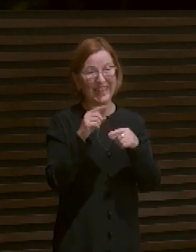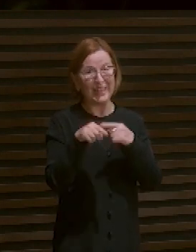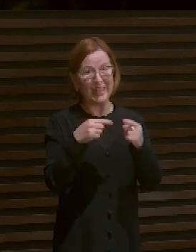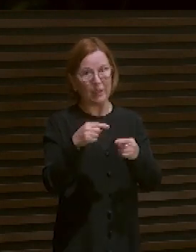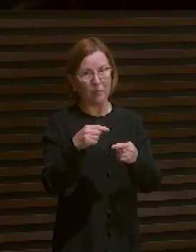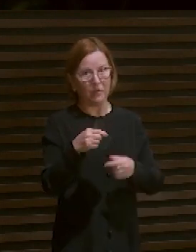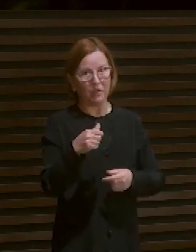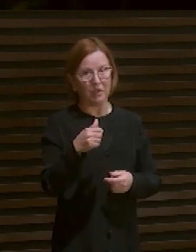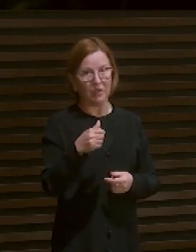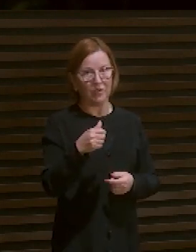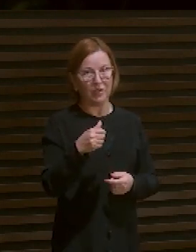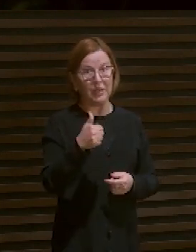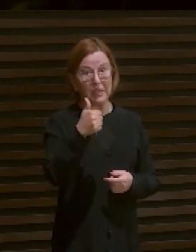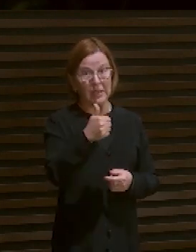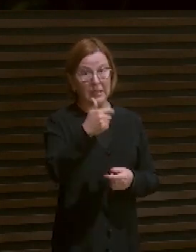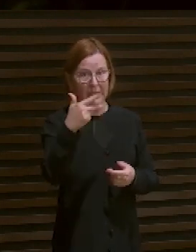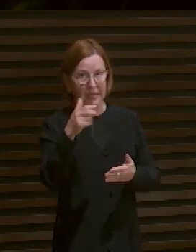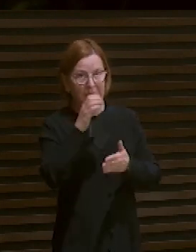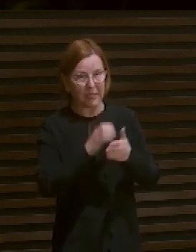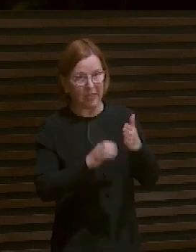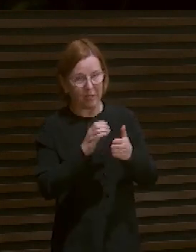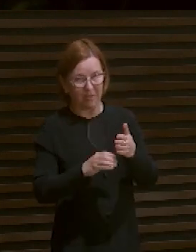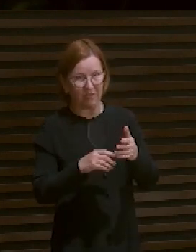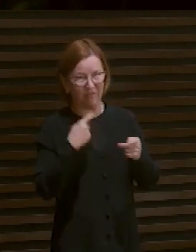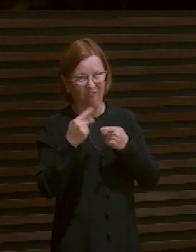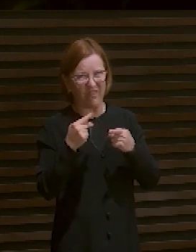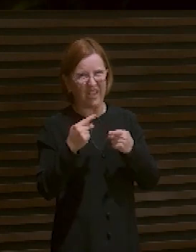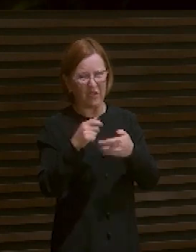13 capítulos, escrever resumidamente tinha que ser mulher mesmo, né?